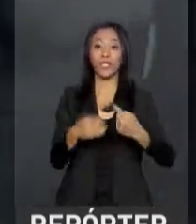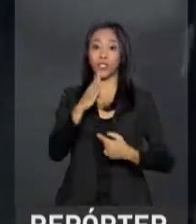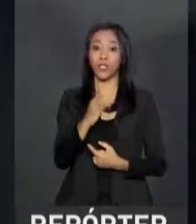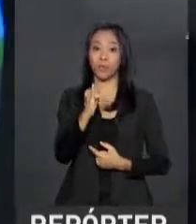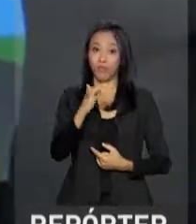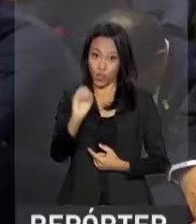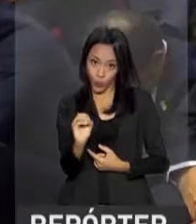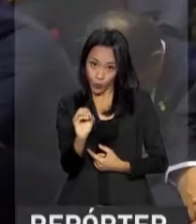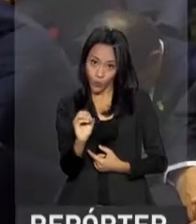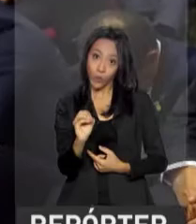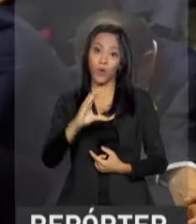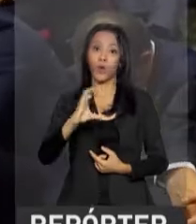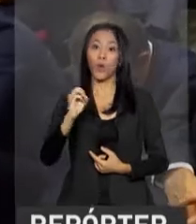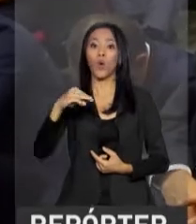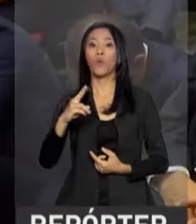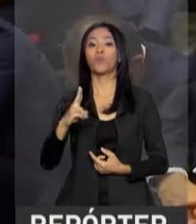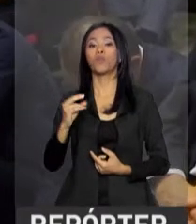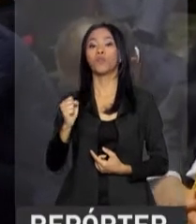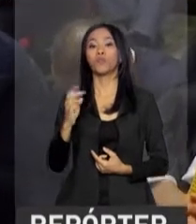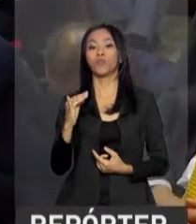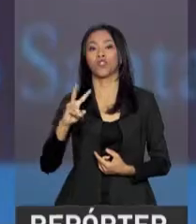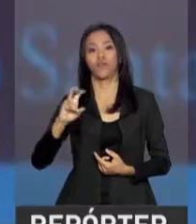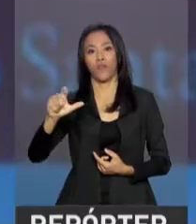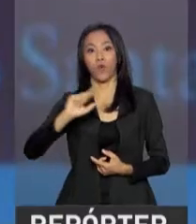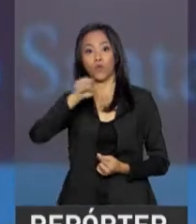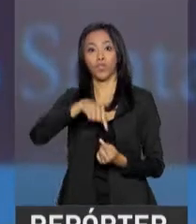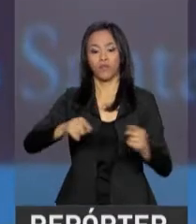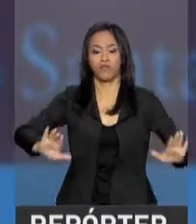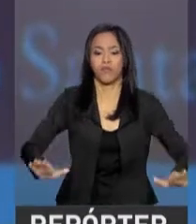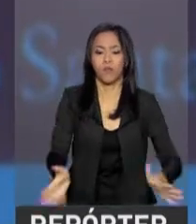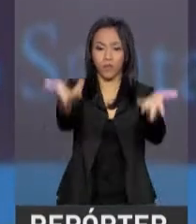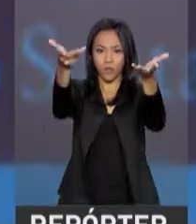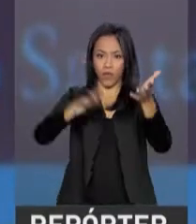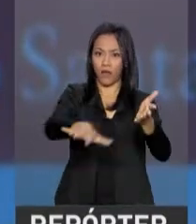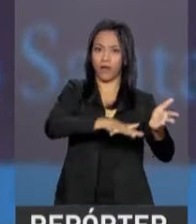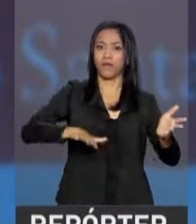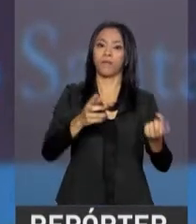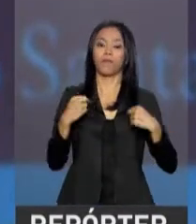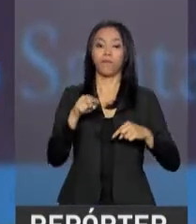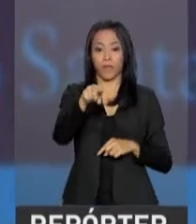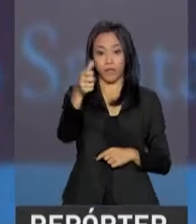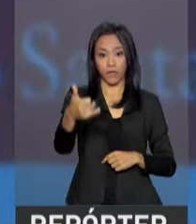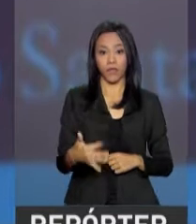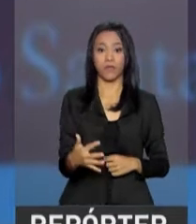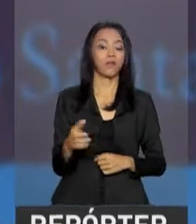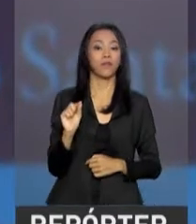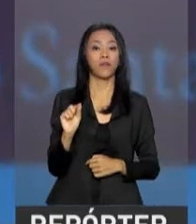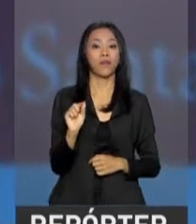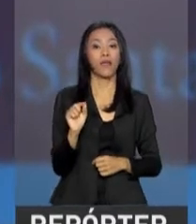como renova bill que promete impulsionar o setor 1 e 9 abril é diria eu mais